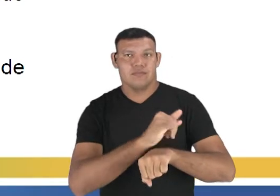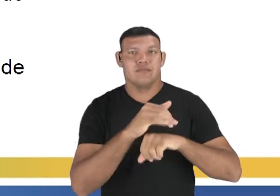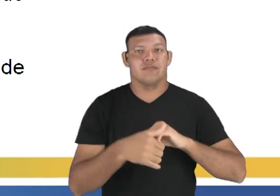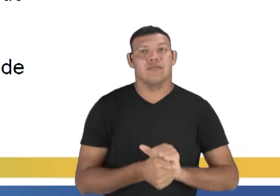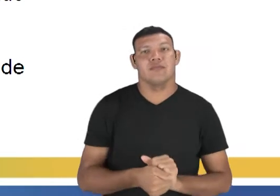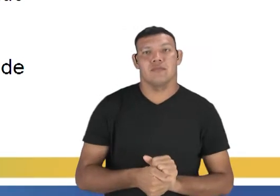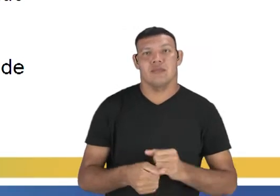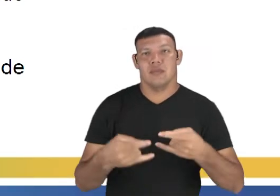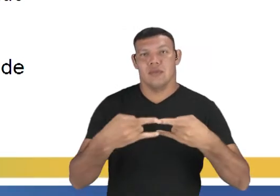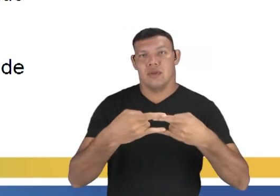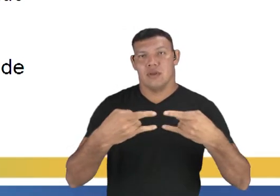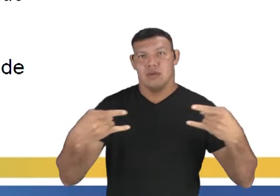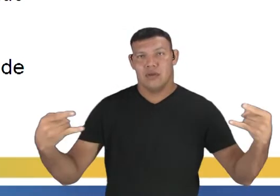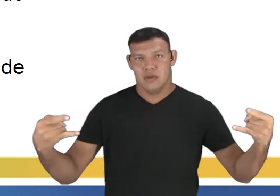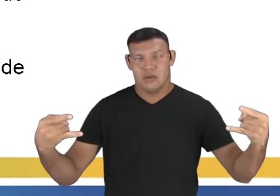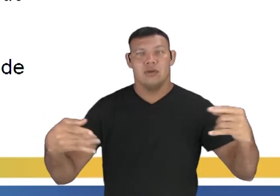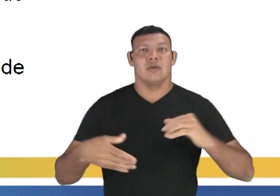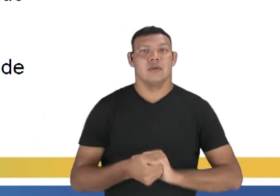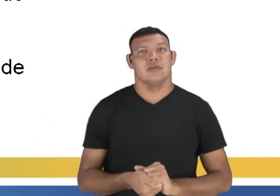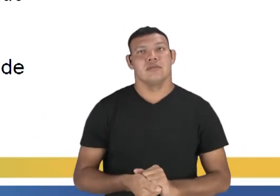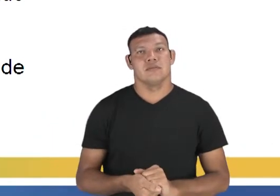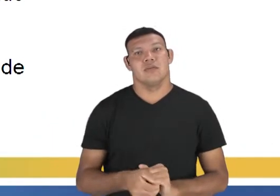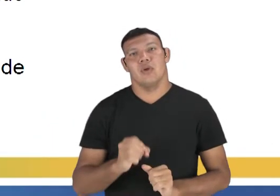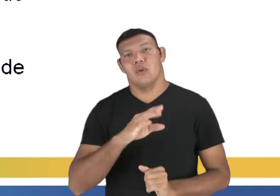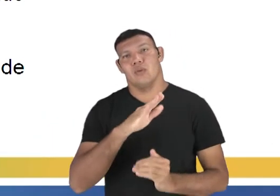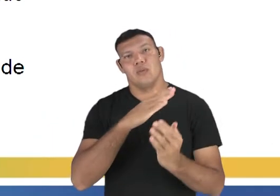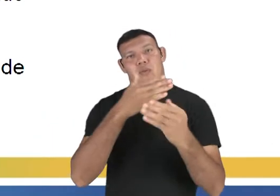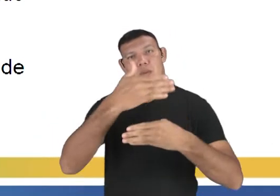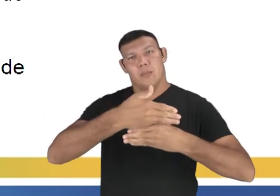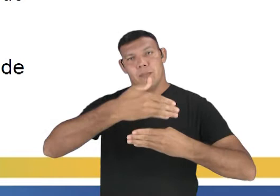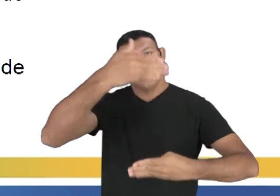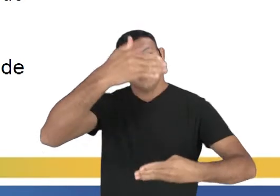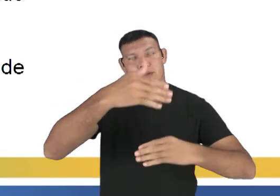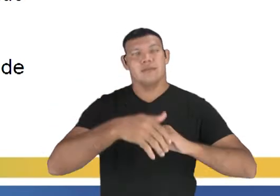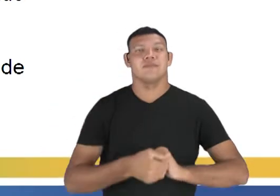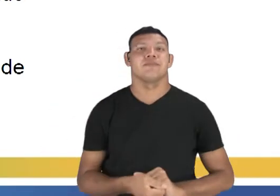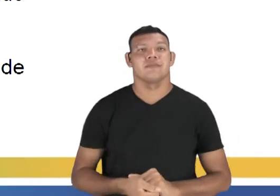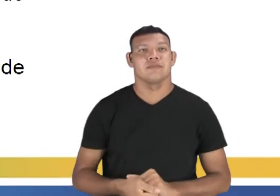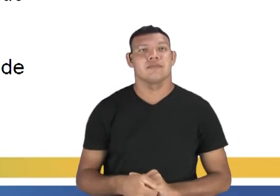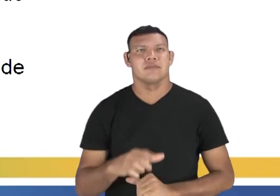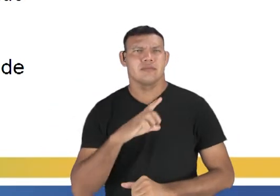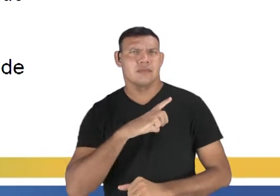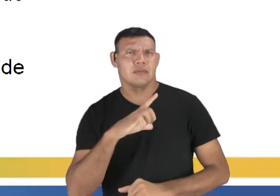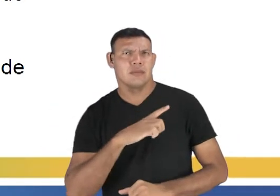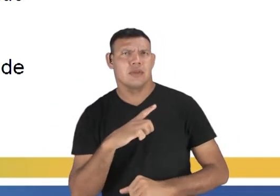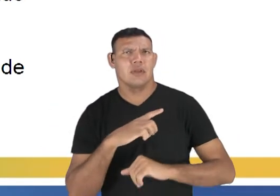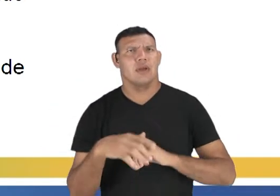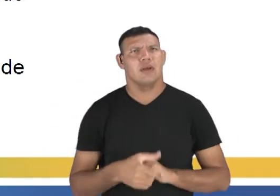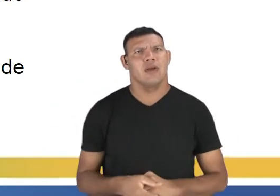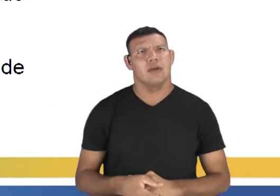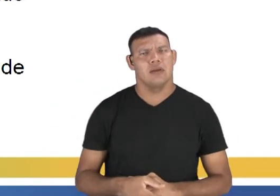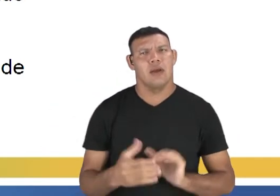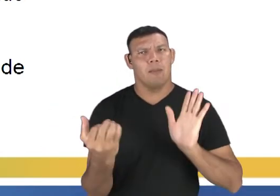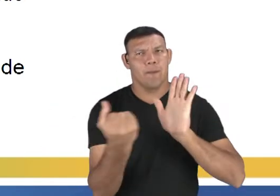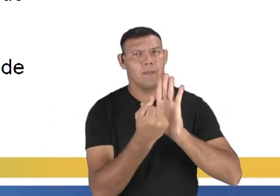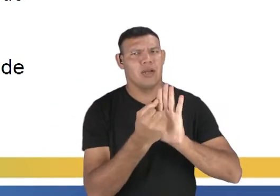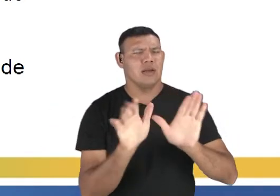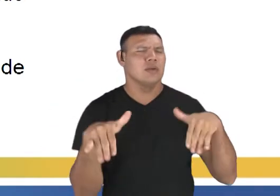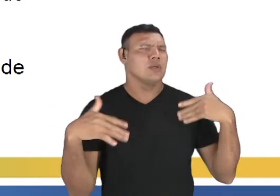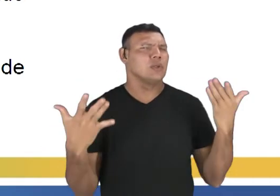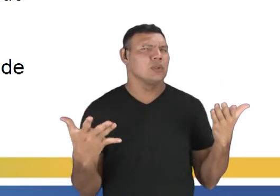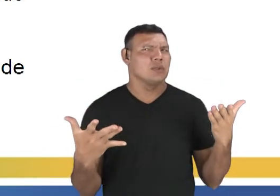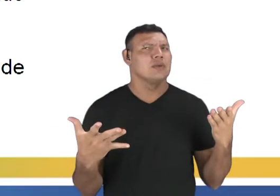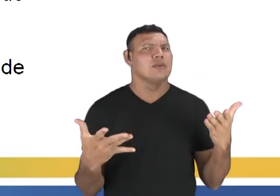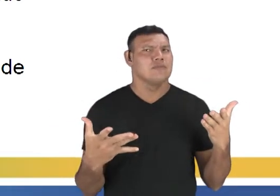de rede ou quadra dividida ou parede de rebote. Olha só, quando eu falo em esporte de marca, você vai pensar o quê?